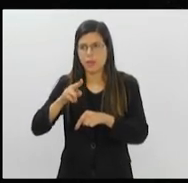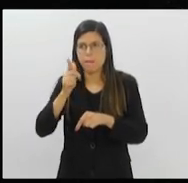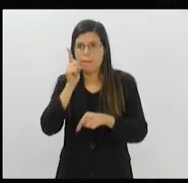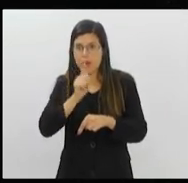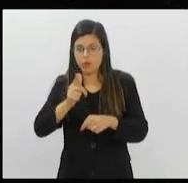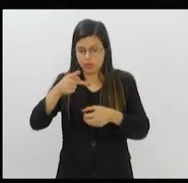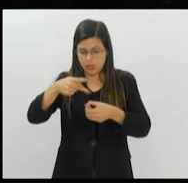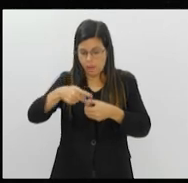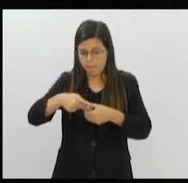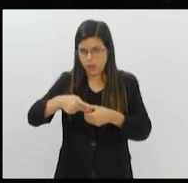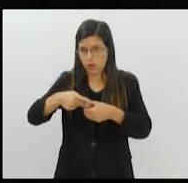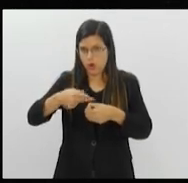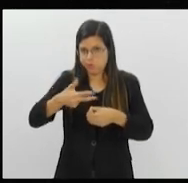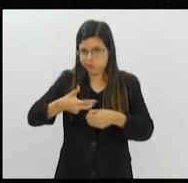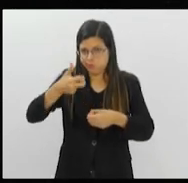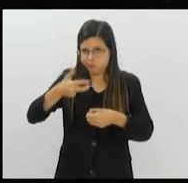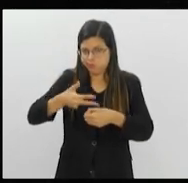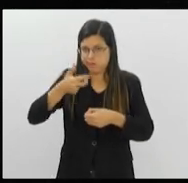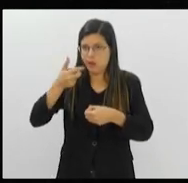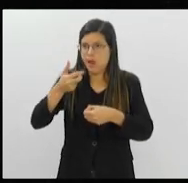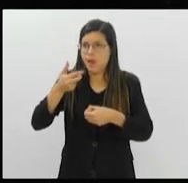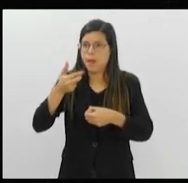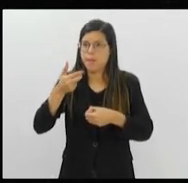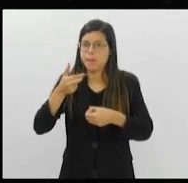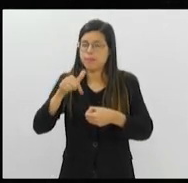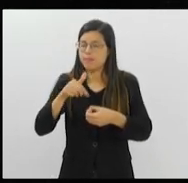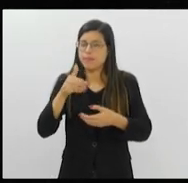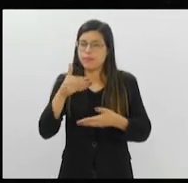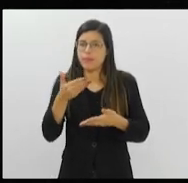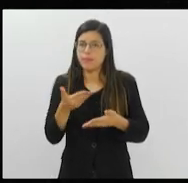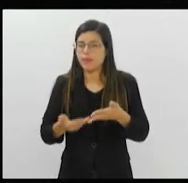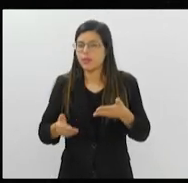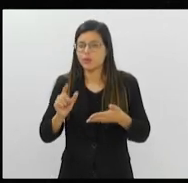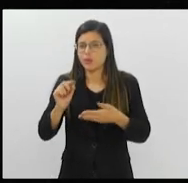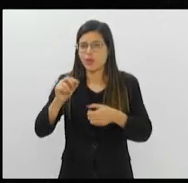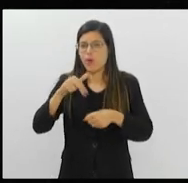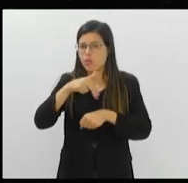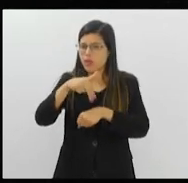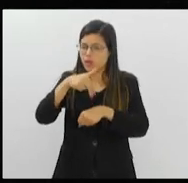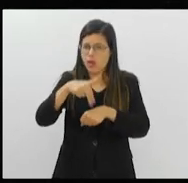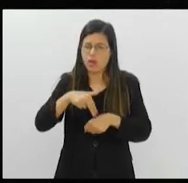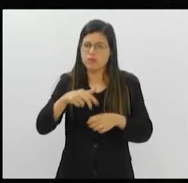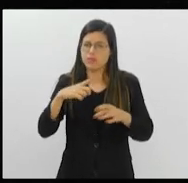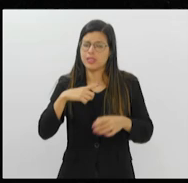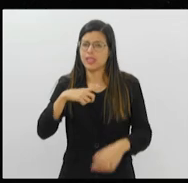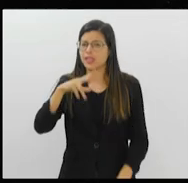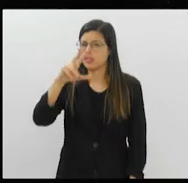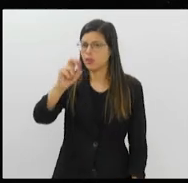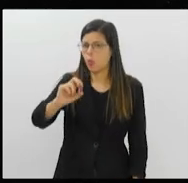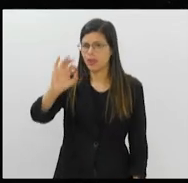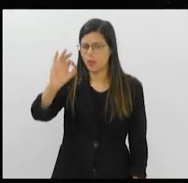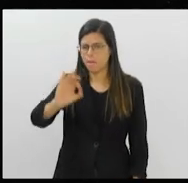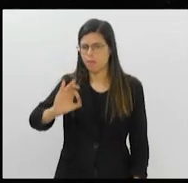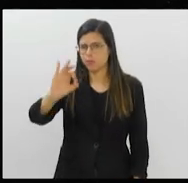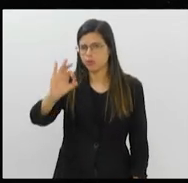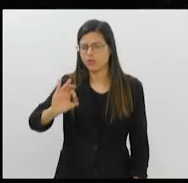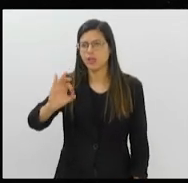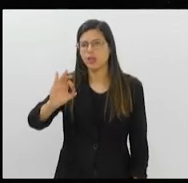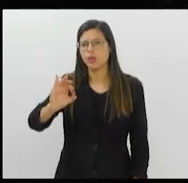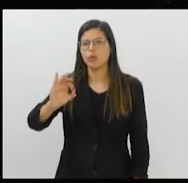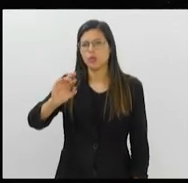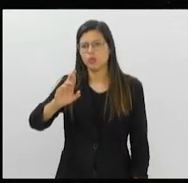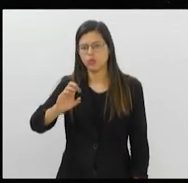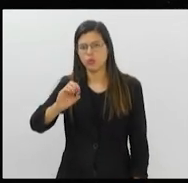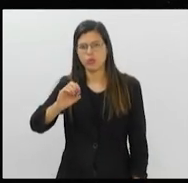a União, porque a União detém 50% dos royalties IPE. Perde os